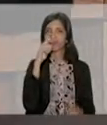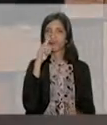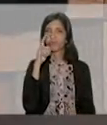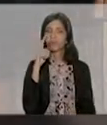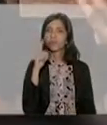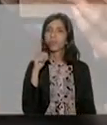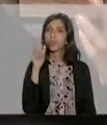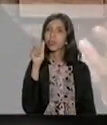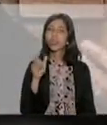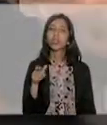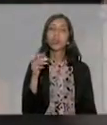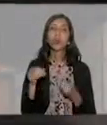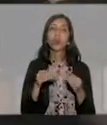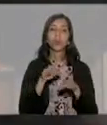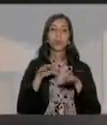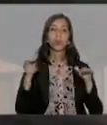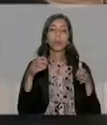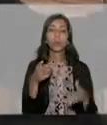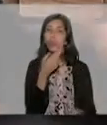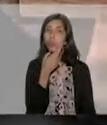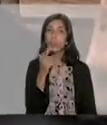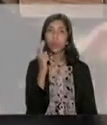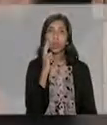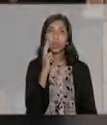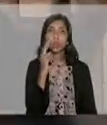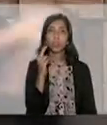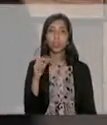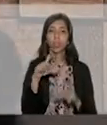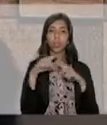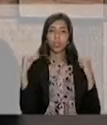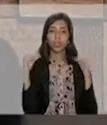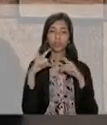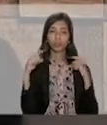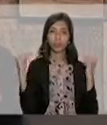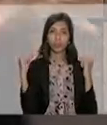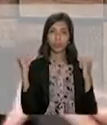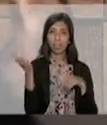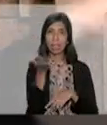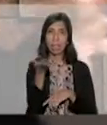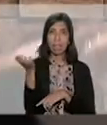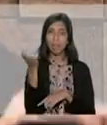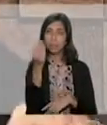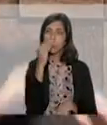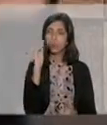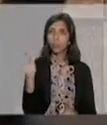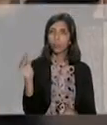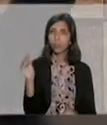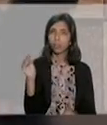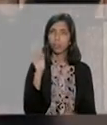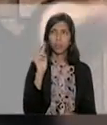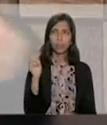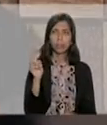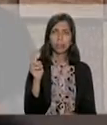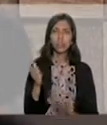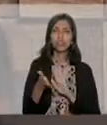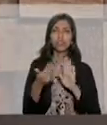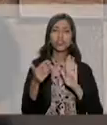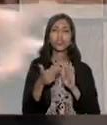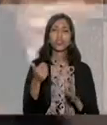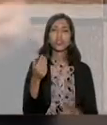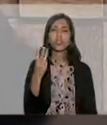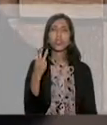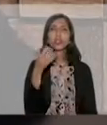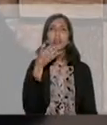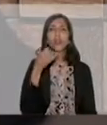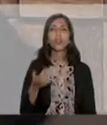arrogante, que não era o nosso protagonista, numa mesa de restaurante, destratando um garçom. Aí a gente ficou brincando assim, e se a gente tirar esses 3